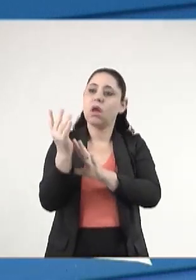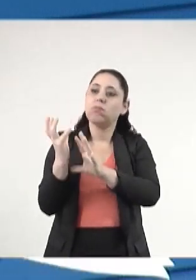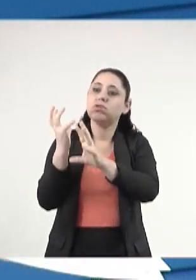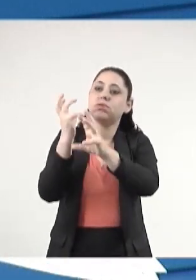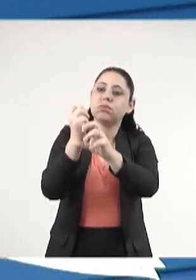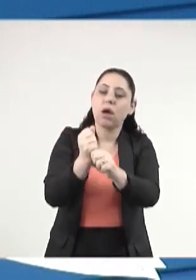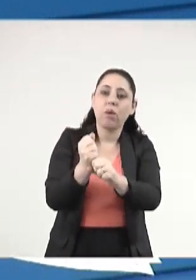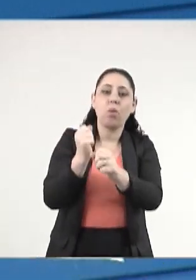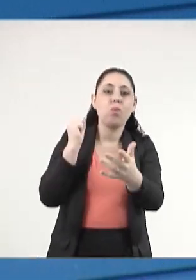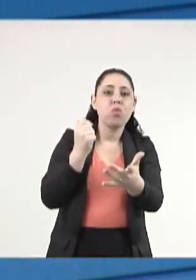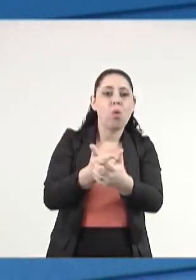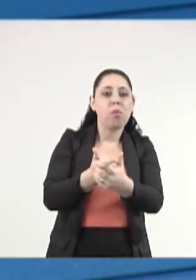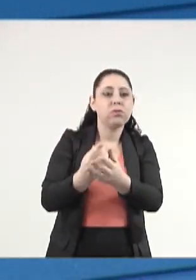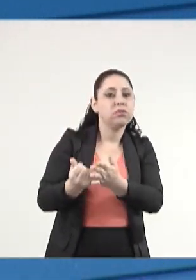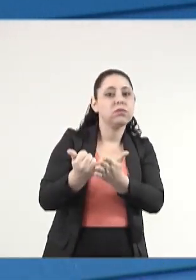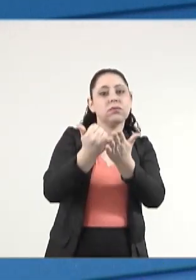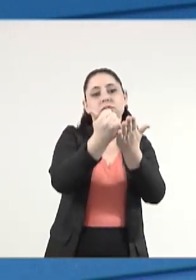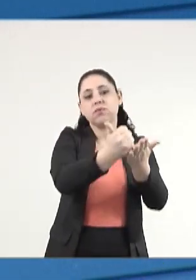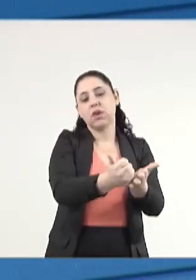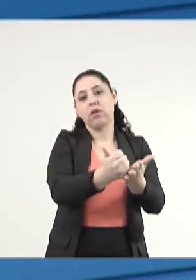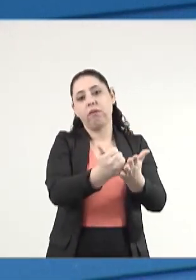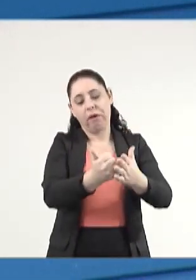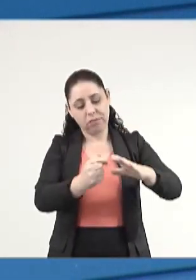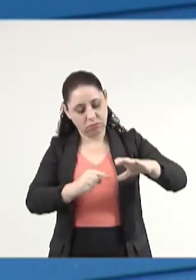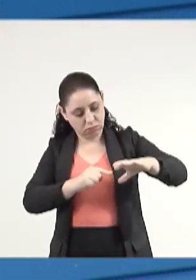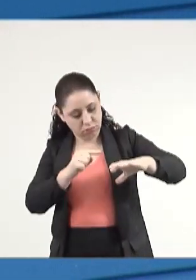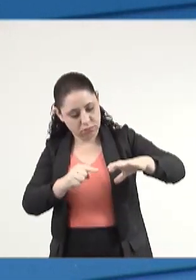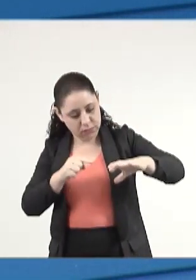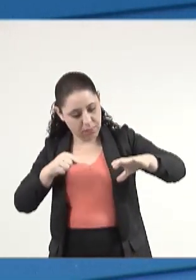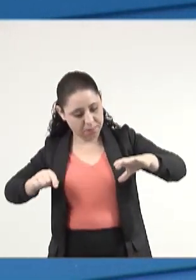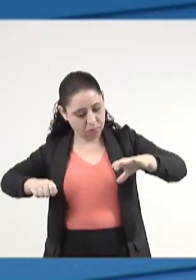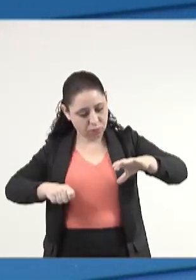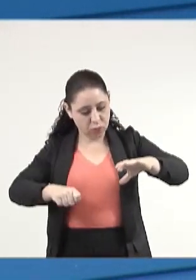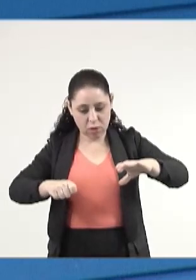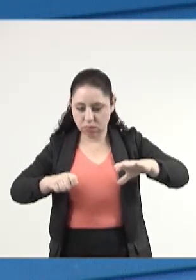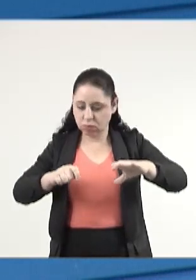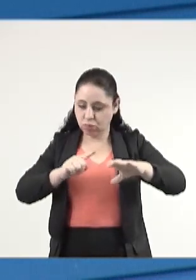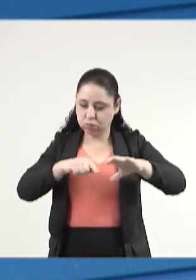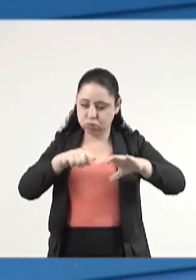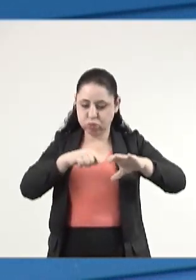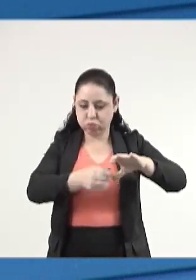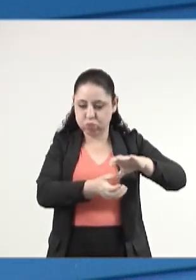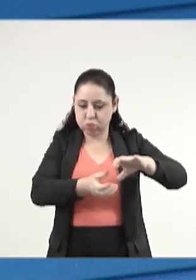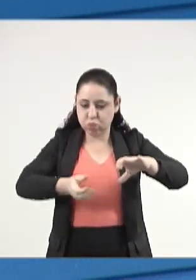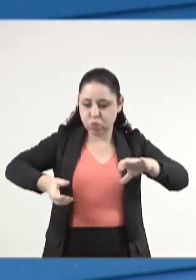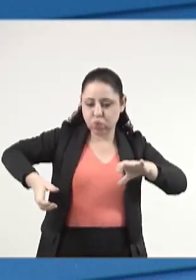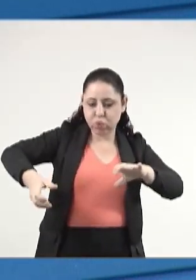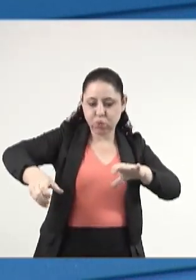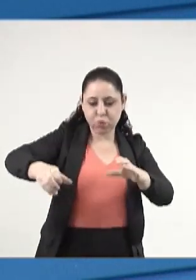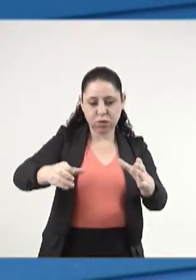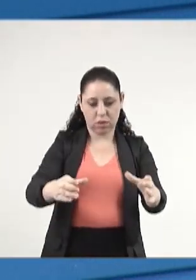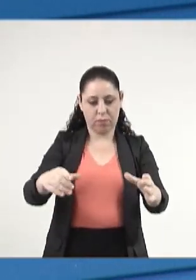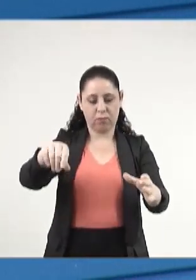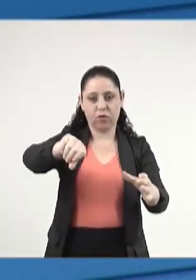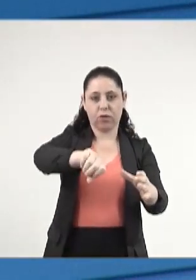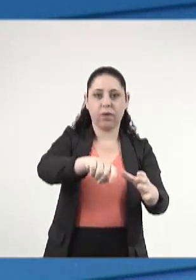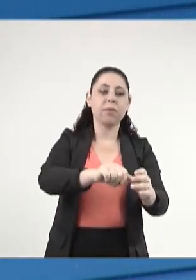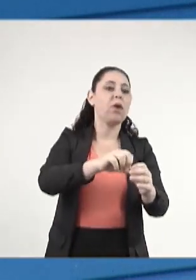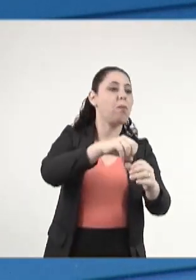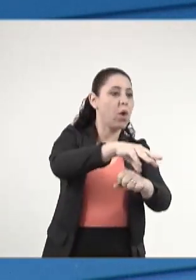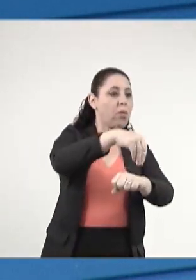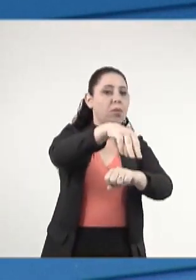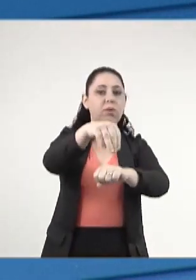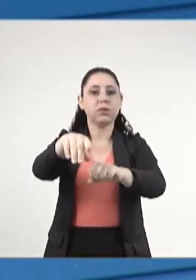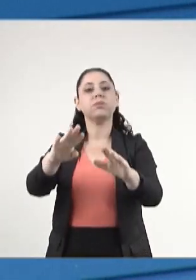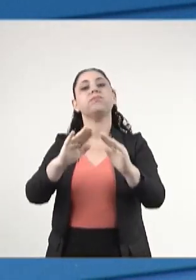caixa d'água e levar lá, né, uma bomba, porque é inadmissível uma situação dessa.